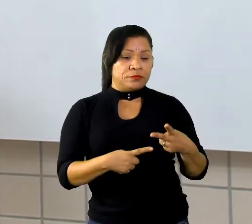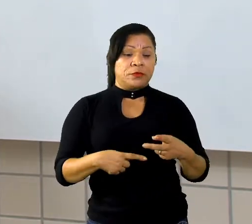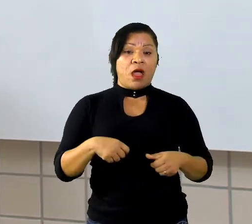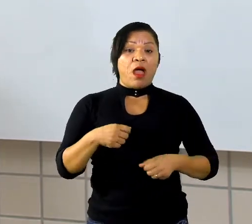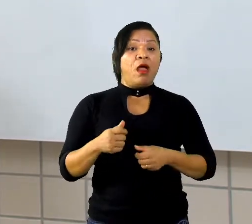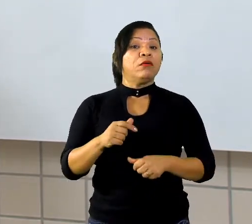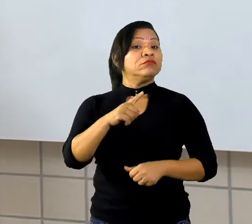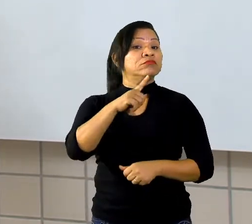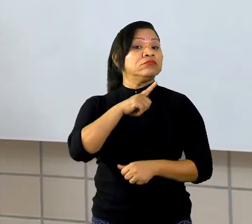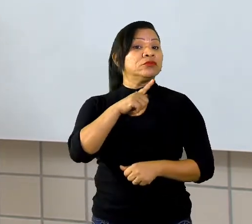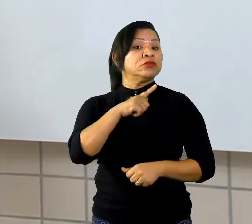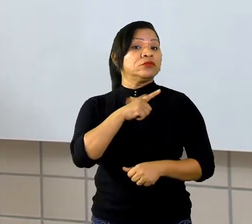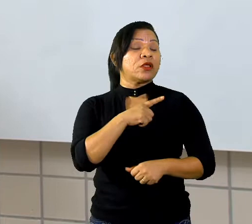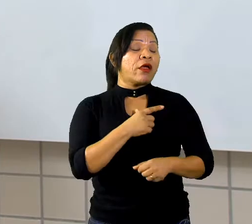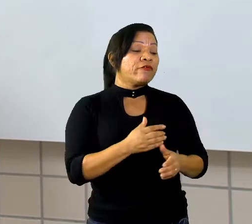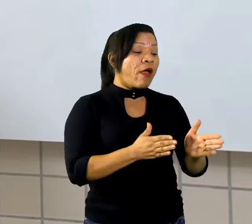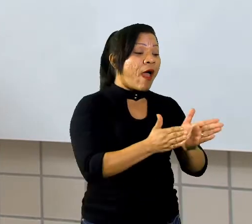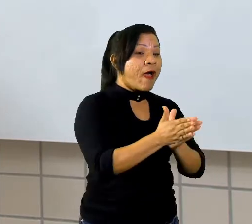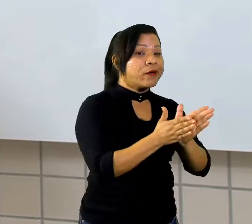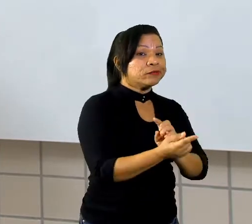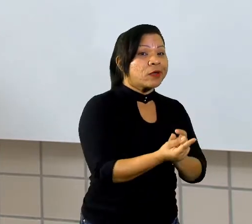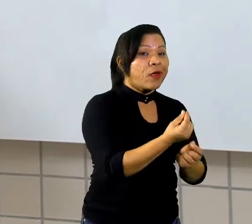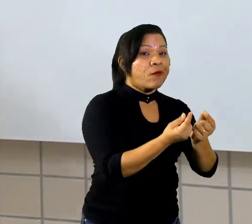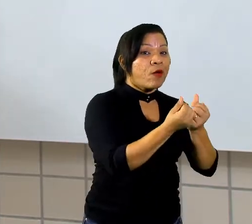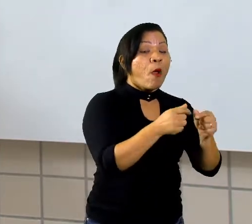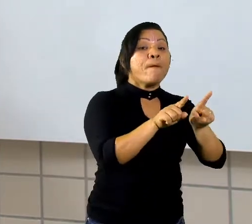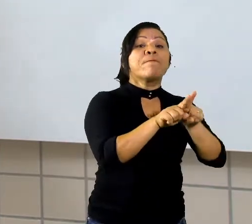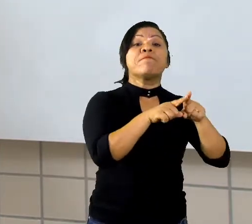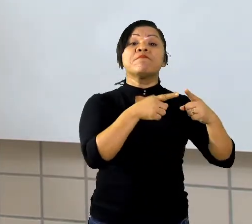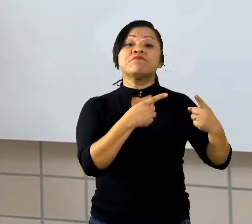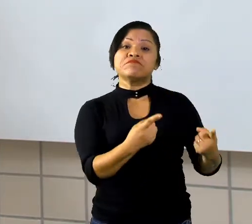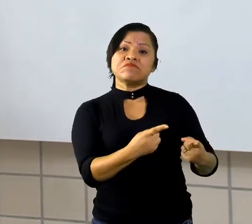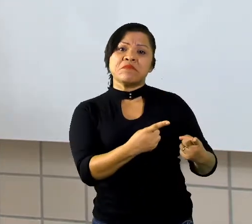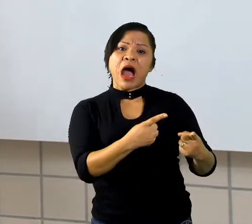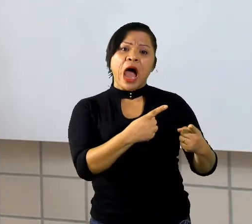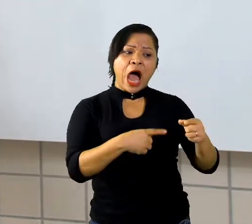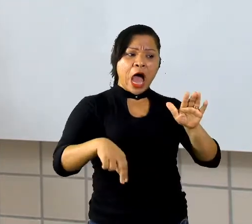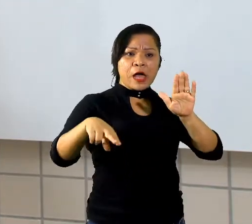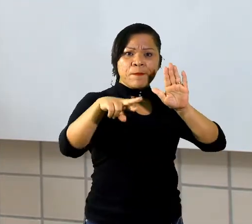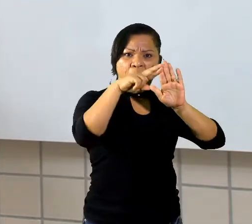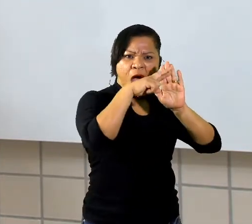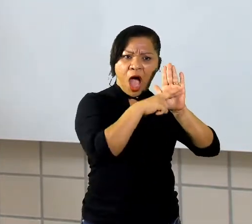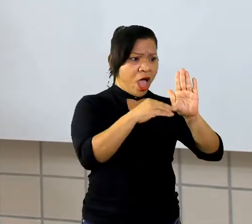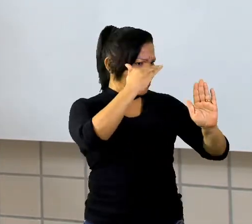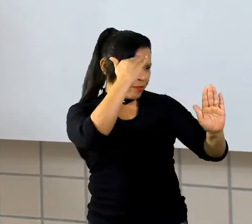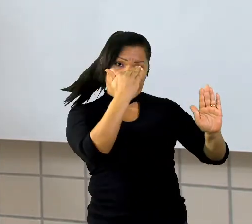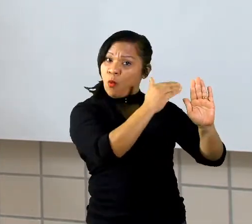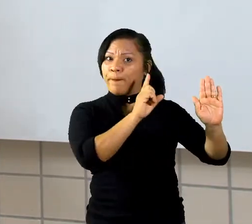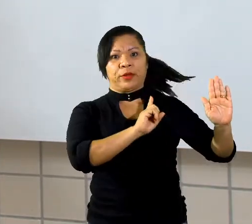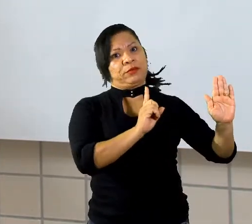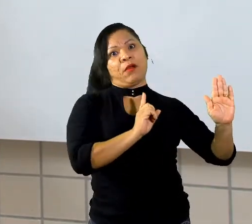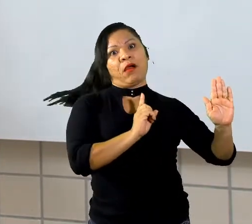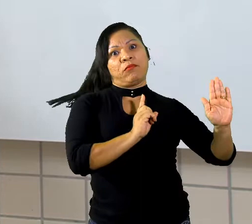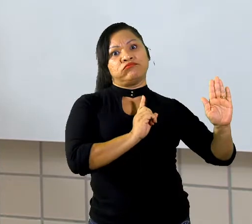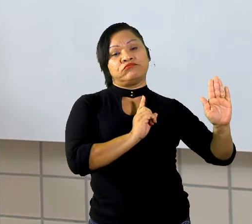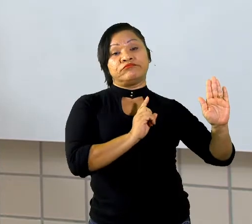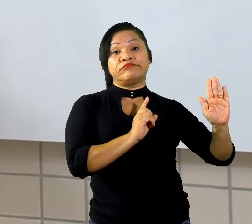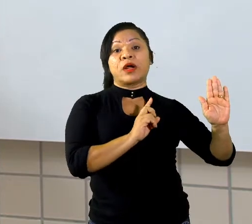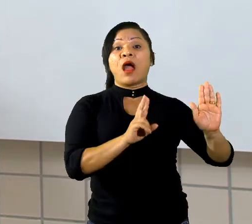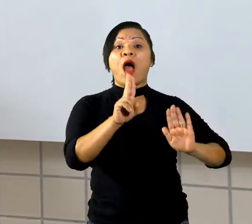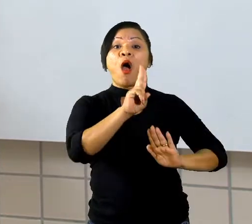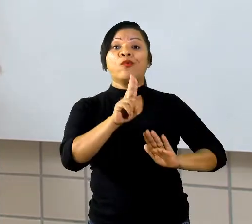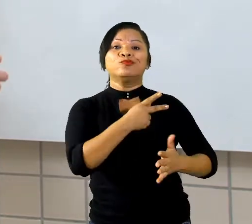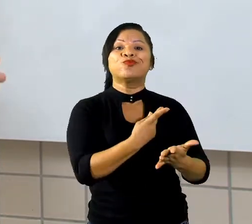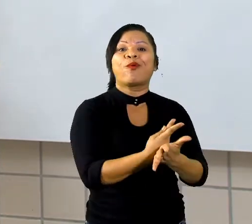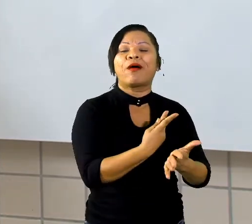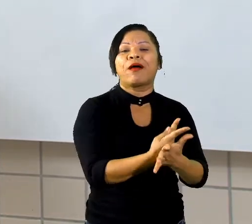de forma diferente, acabaram descumprindo regras de como usar os recursos. Se eles fizeram